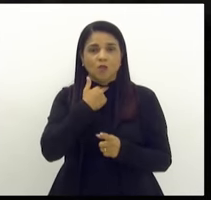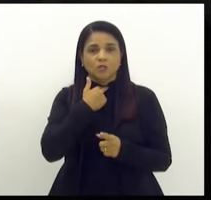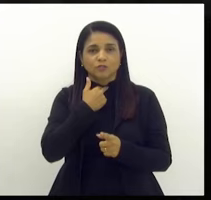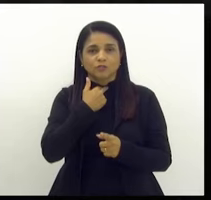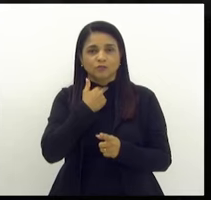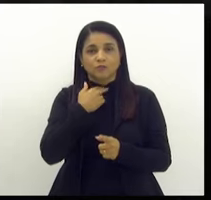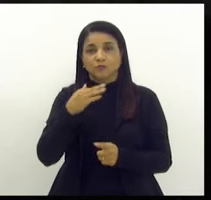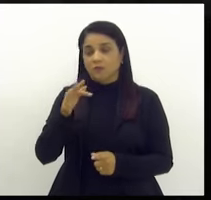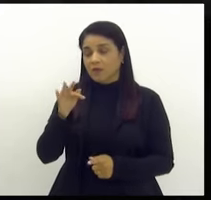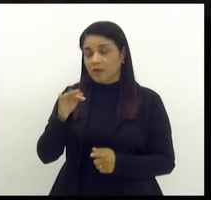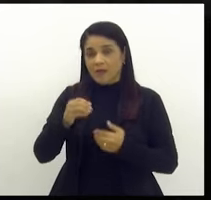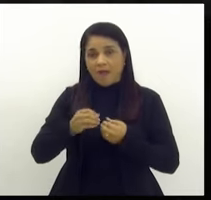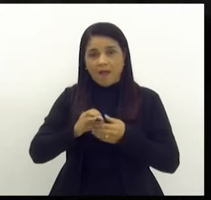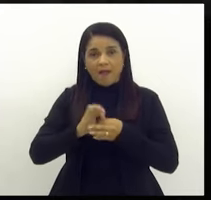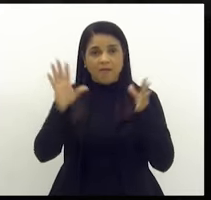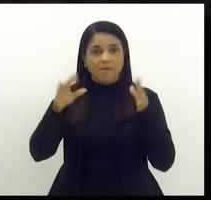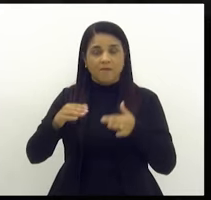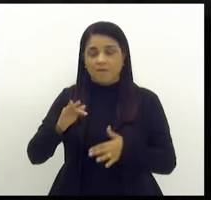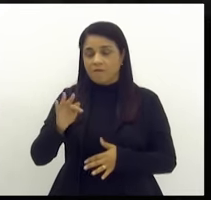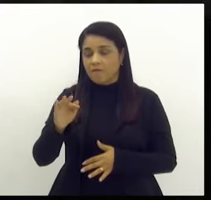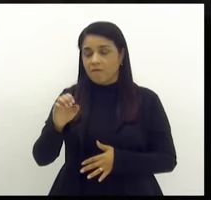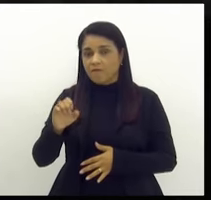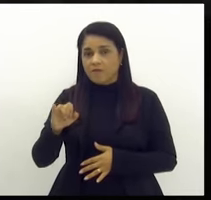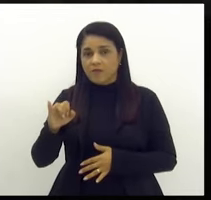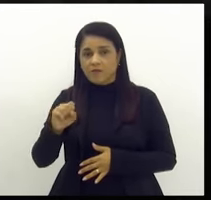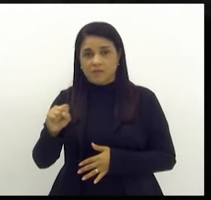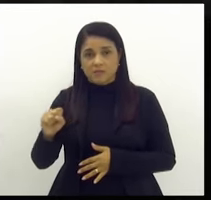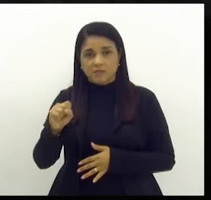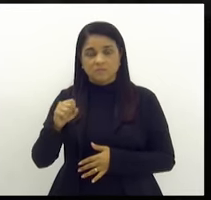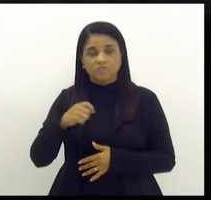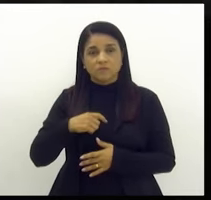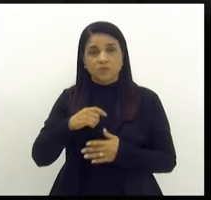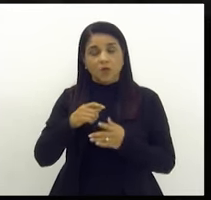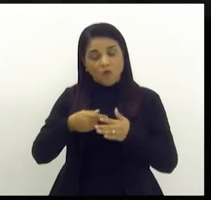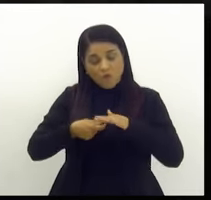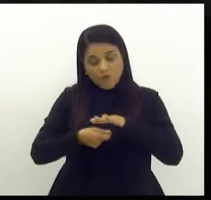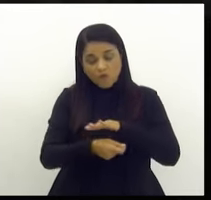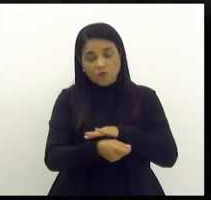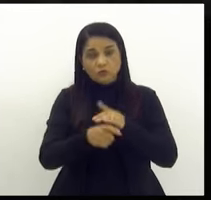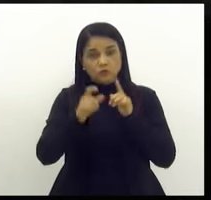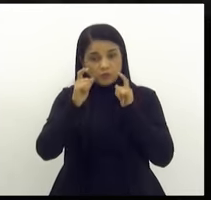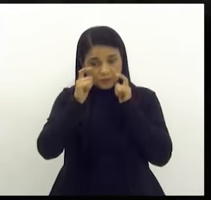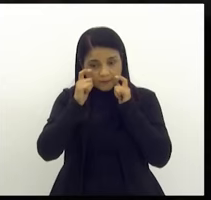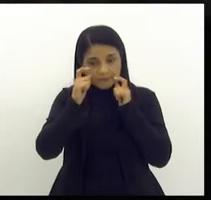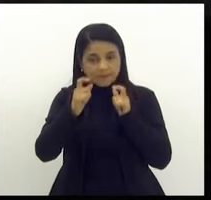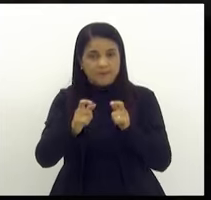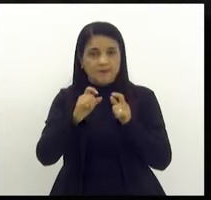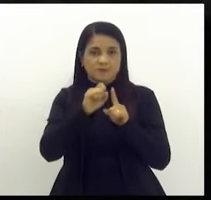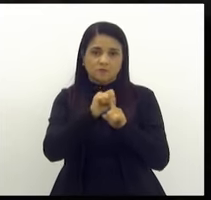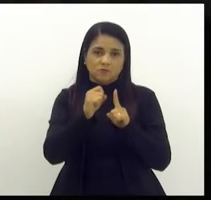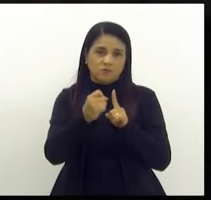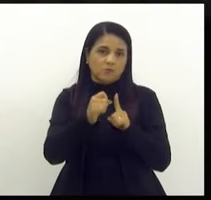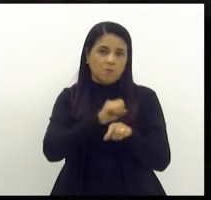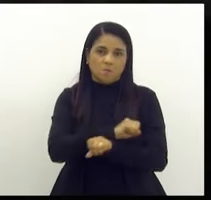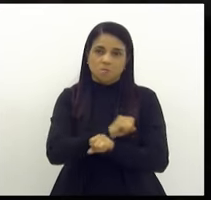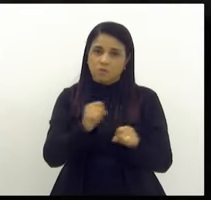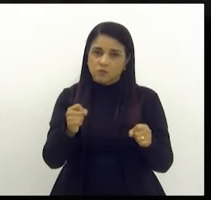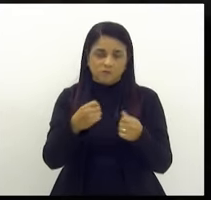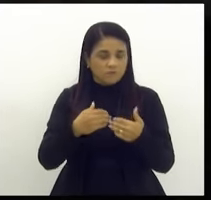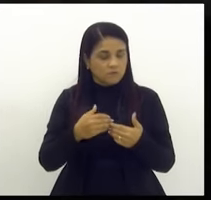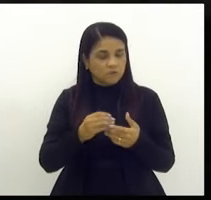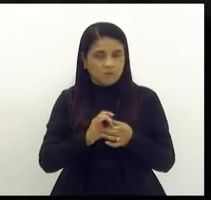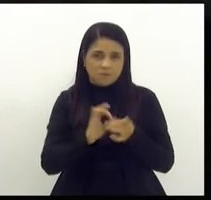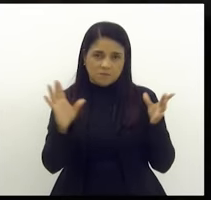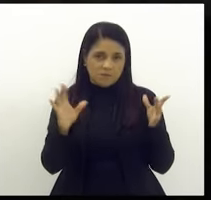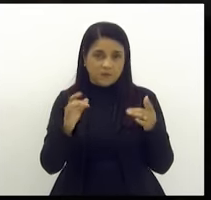feiz do Fundo de habitação de interesse social então também nós fizemos emendas sobre todos os